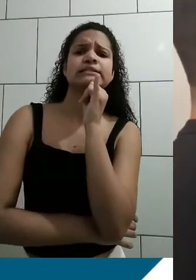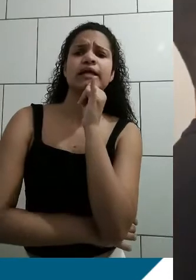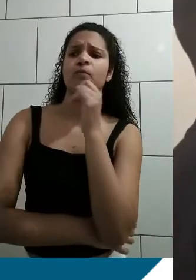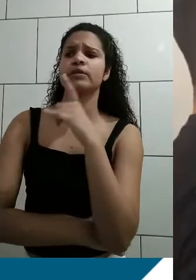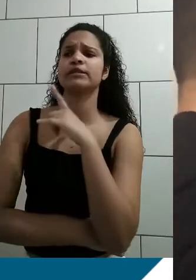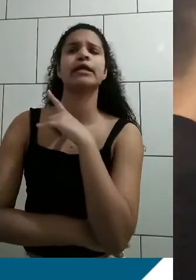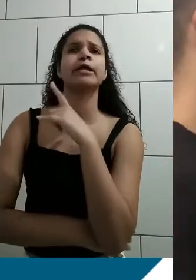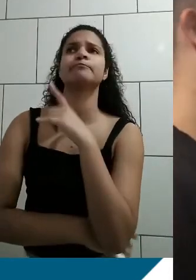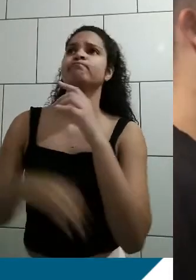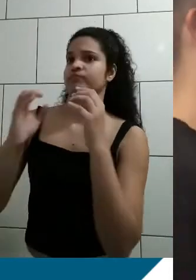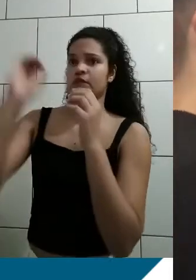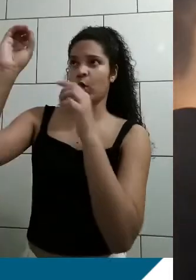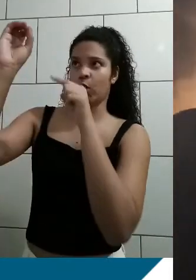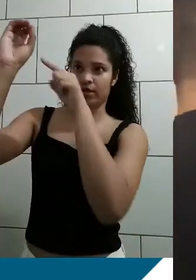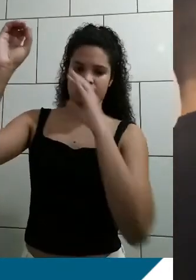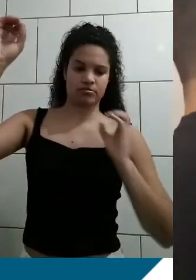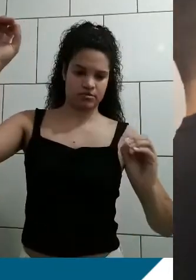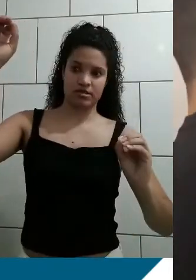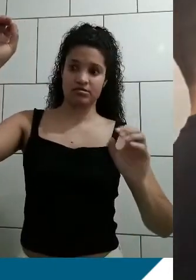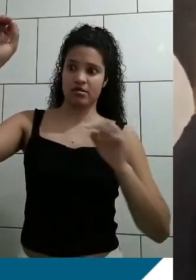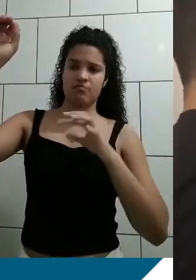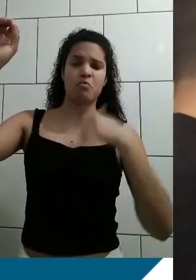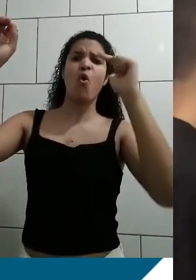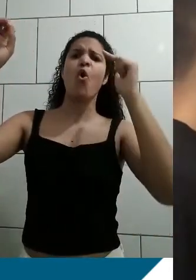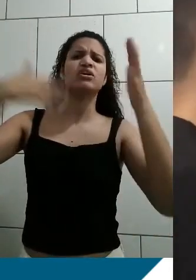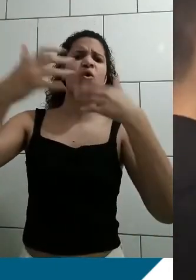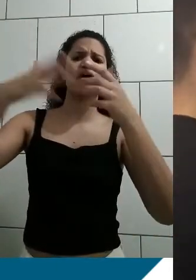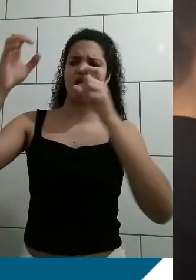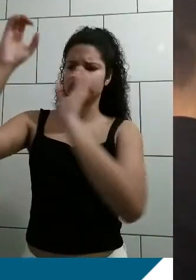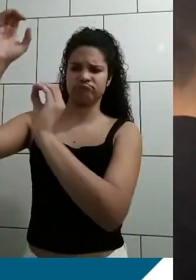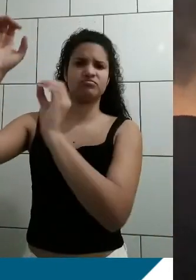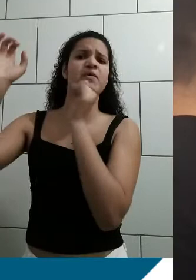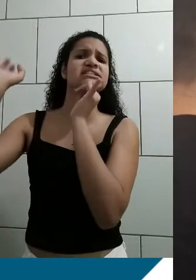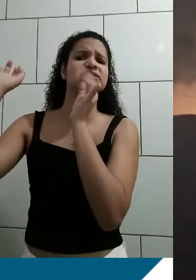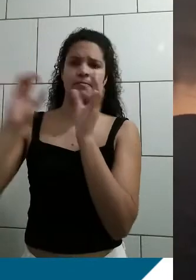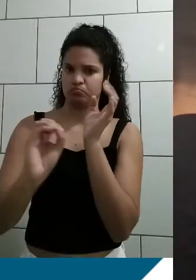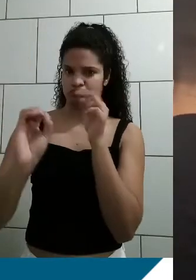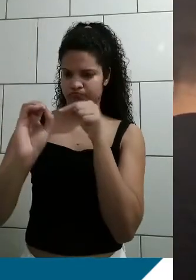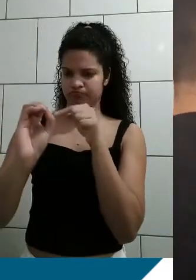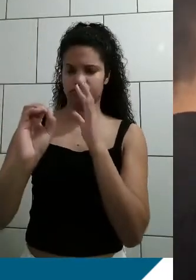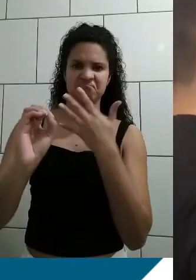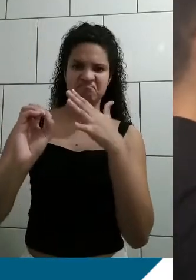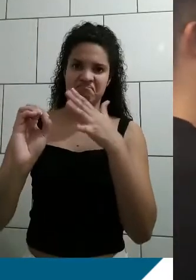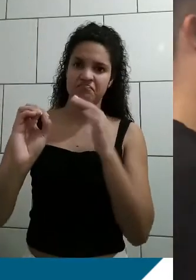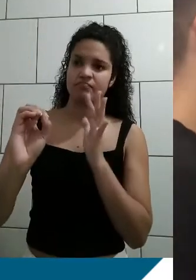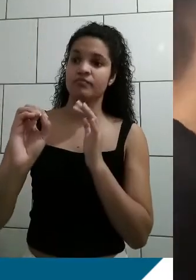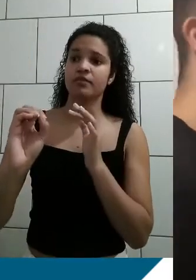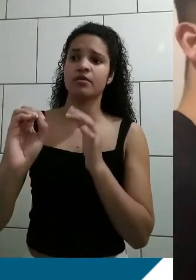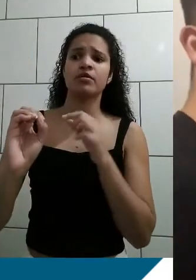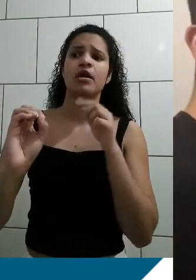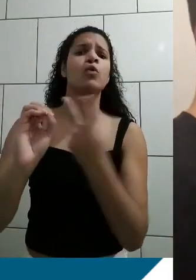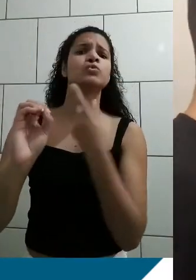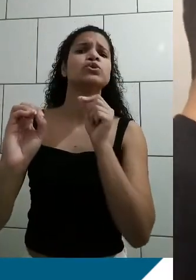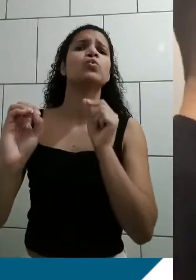por exemplo aqui, o que nós teremos nessa posição? Tá? Nessa posição eu também tem uma certa altura, ok? Só que um